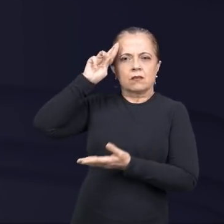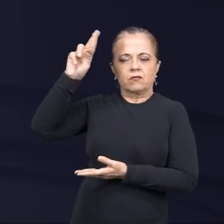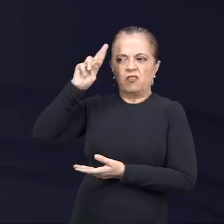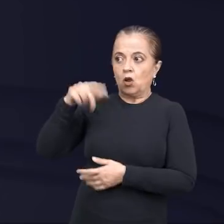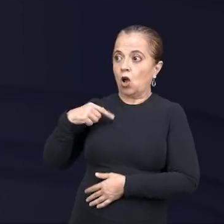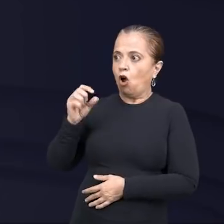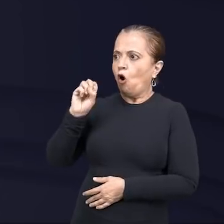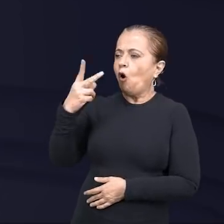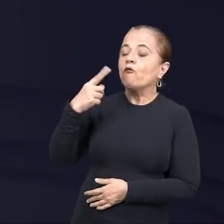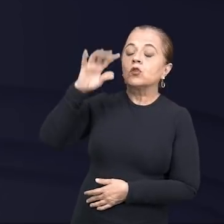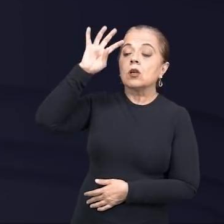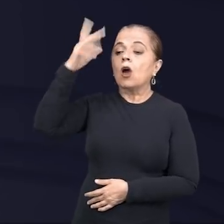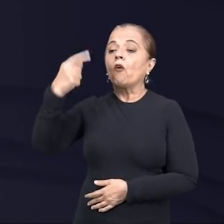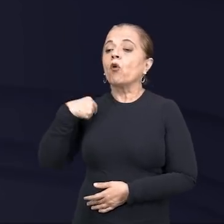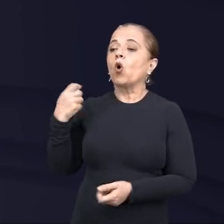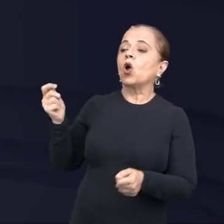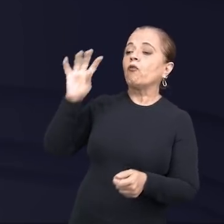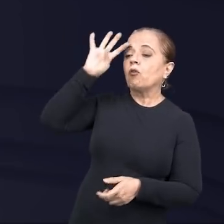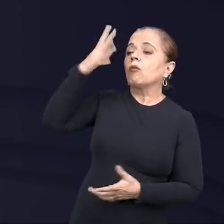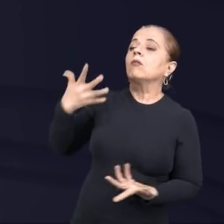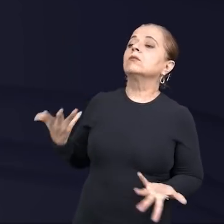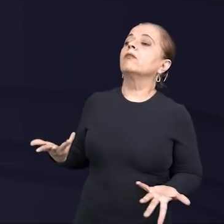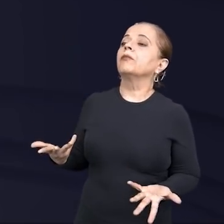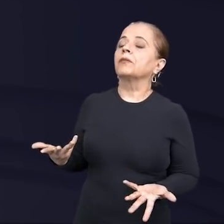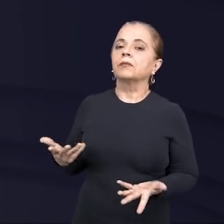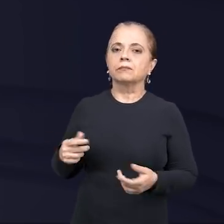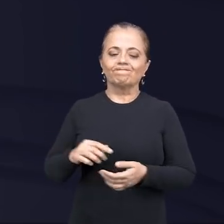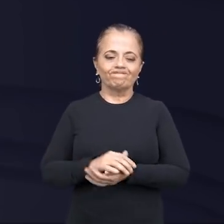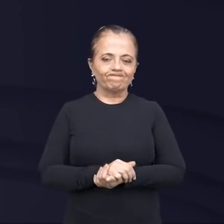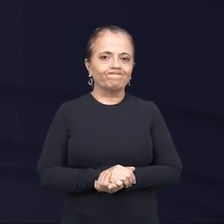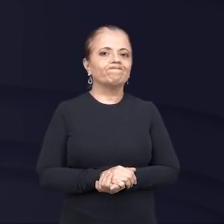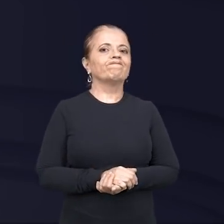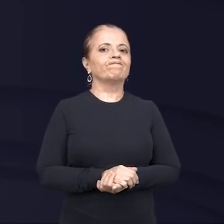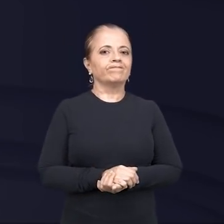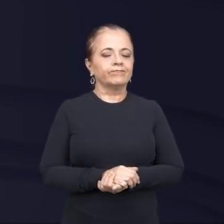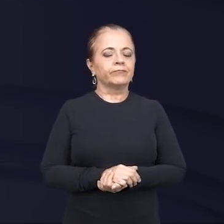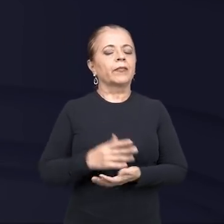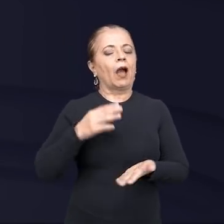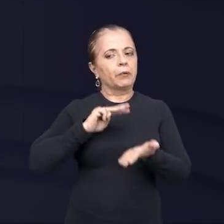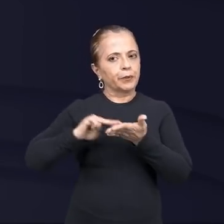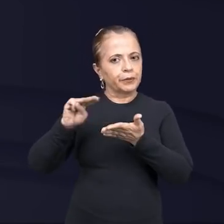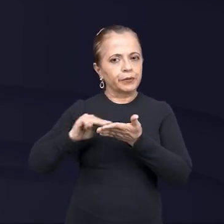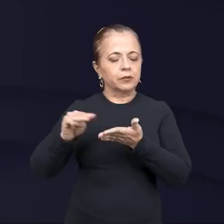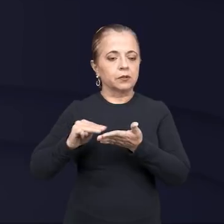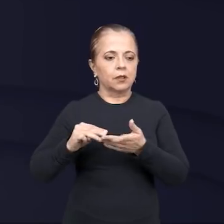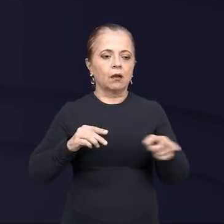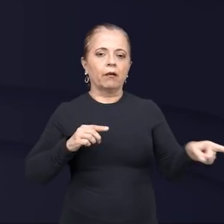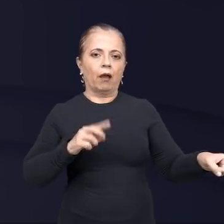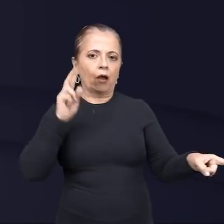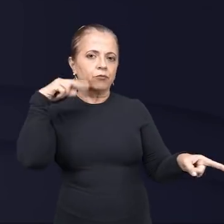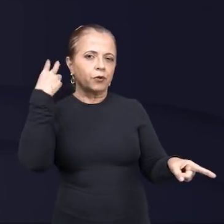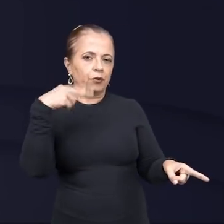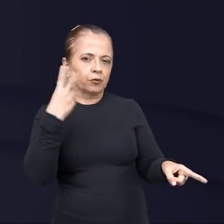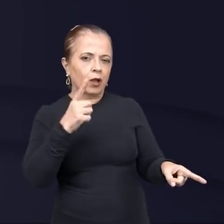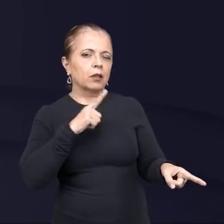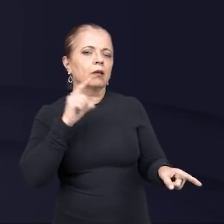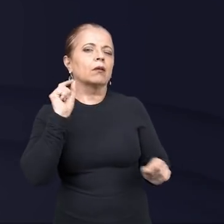executivo dizendo: ou você resolve ou eu resolvo. E aí depois a gente tem notícia de que o investigado